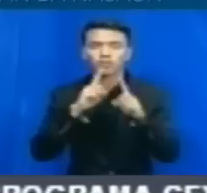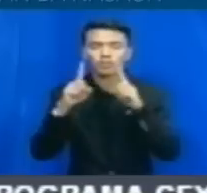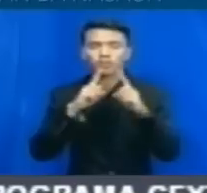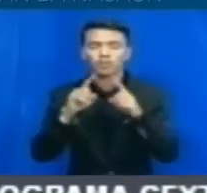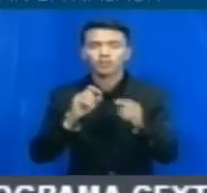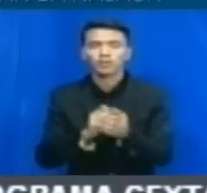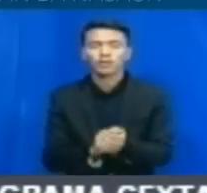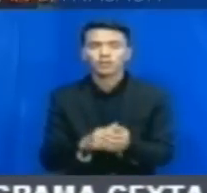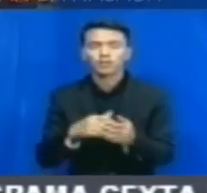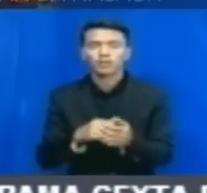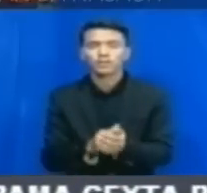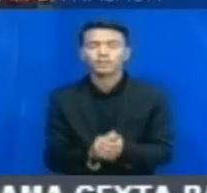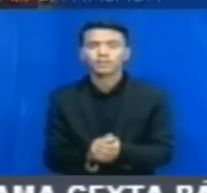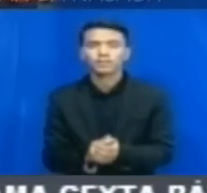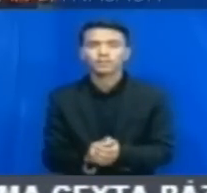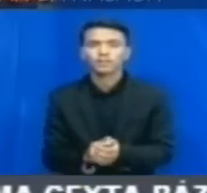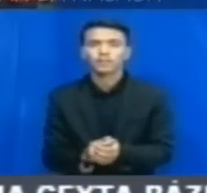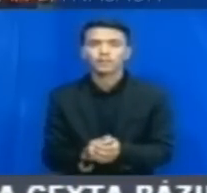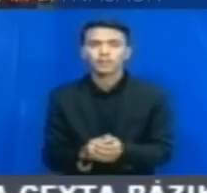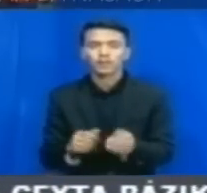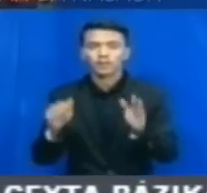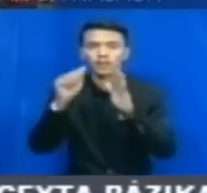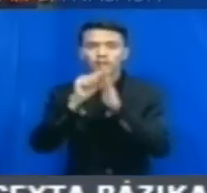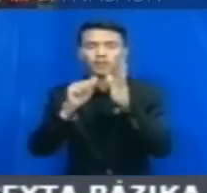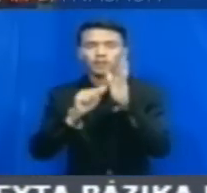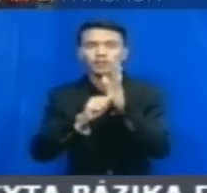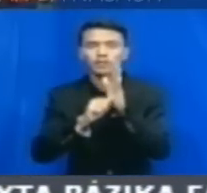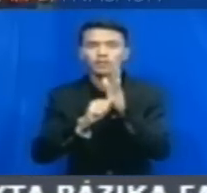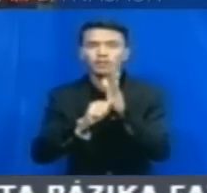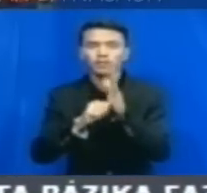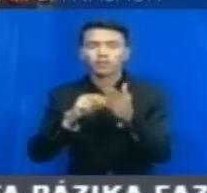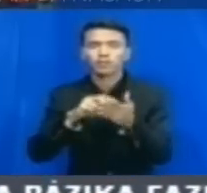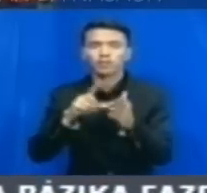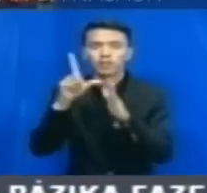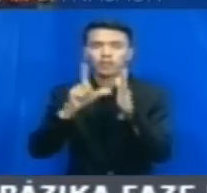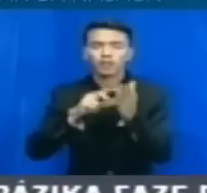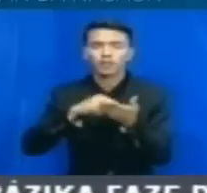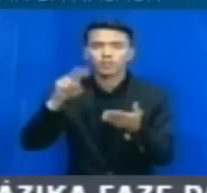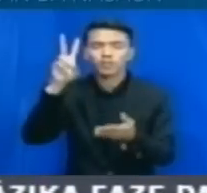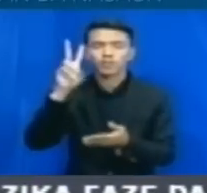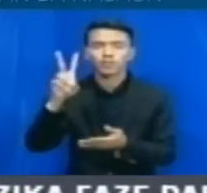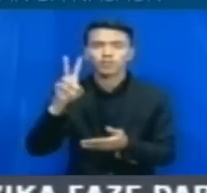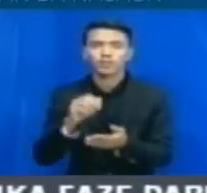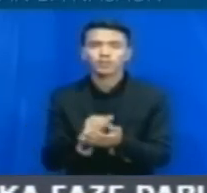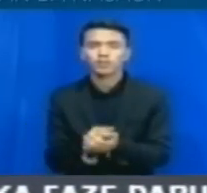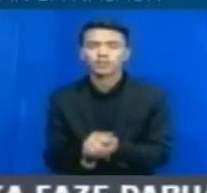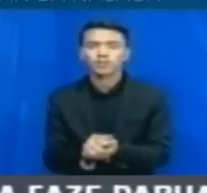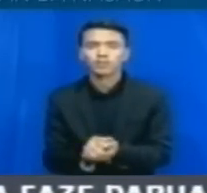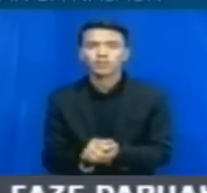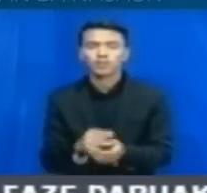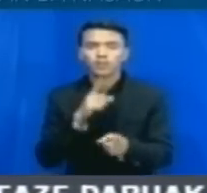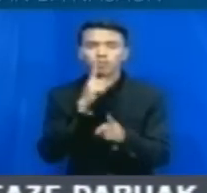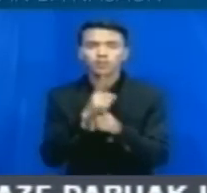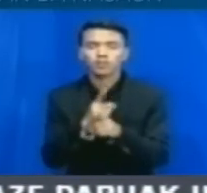hare e bazia ba ia artigo adesso in lio ia lei nomor 2 ia adesso ia manje in caso di tiro los